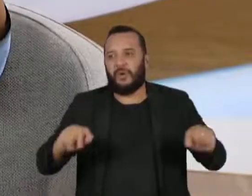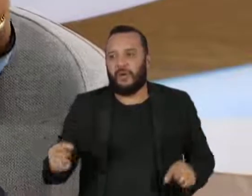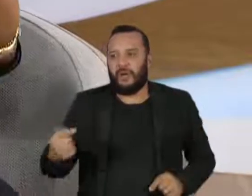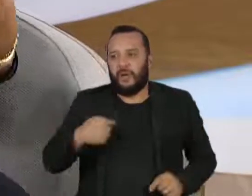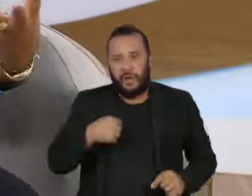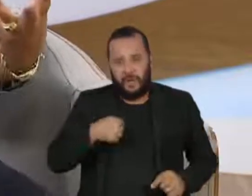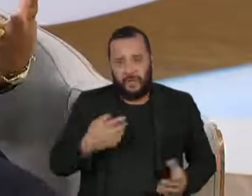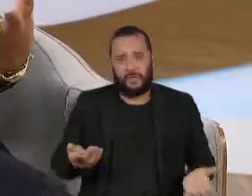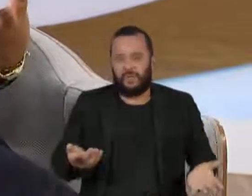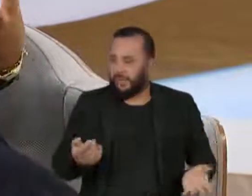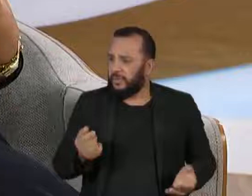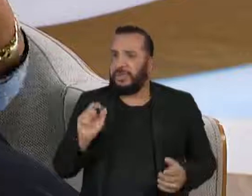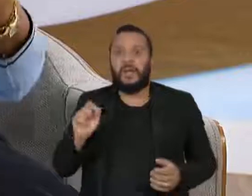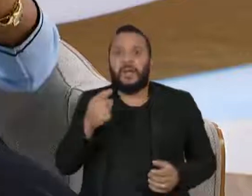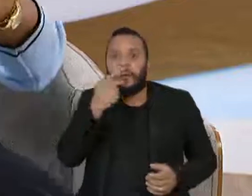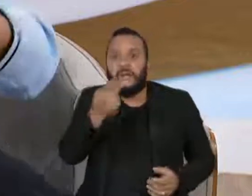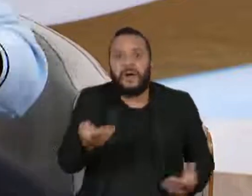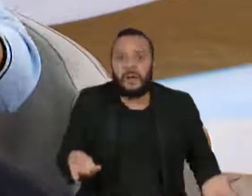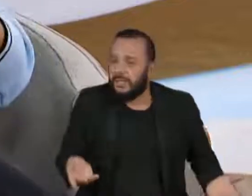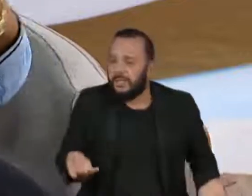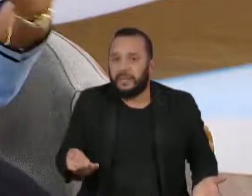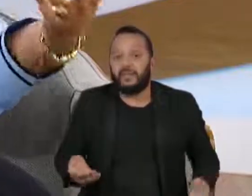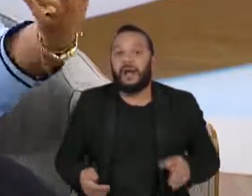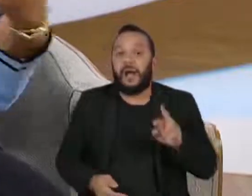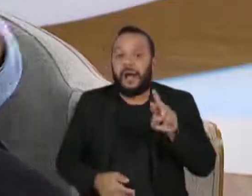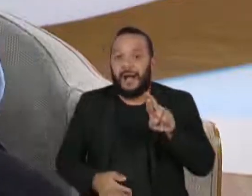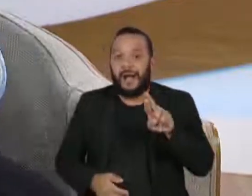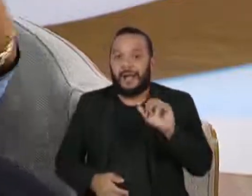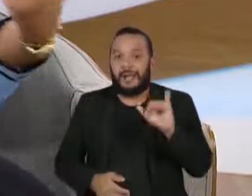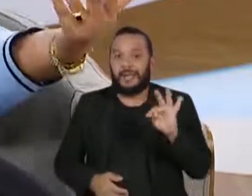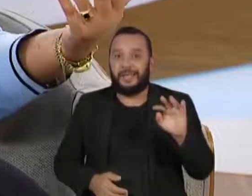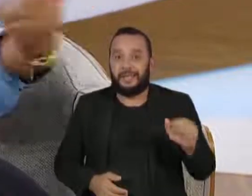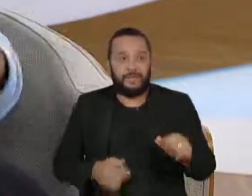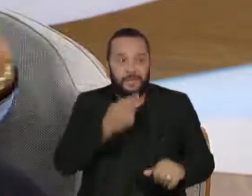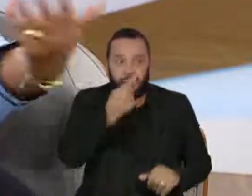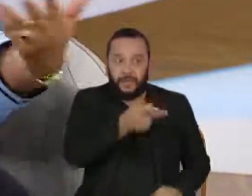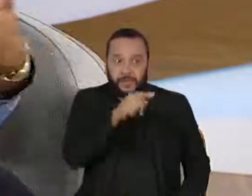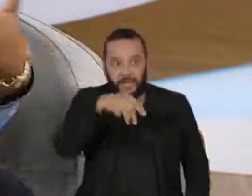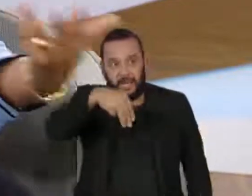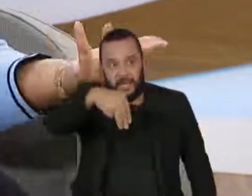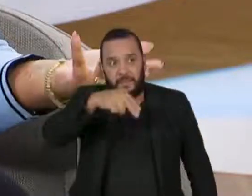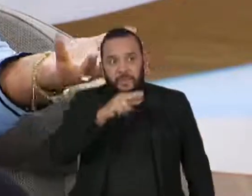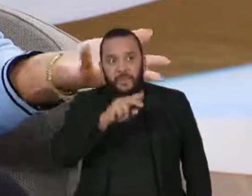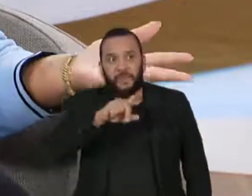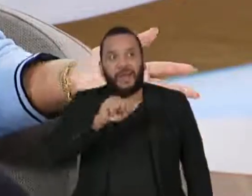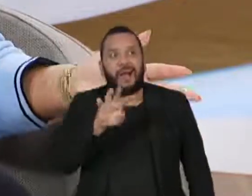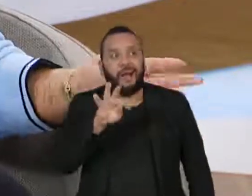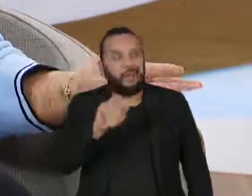falei agora? E aí a Rita falou, você falou que você é mulata, e mulata